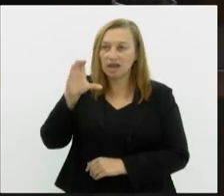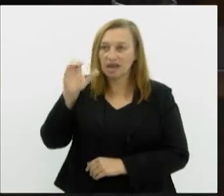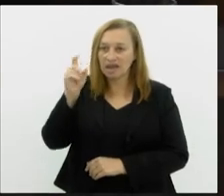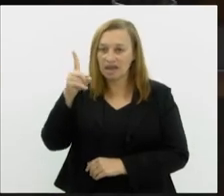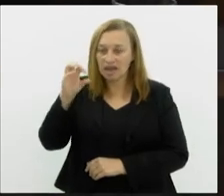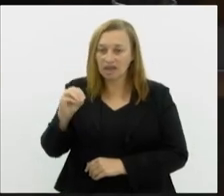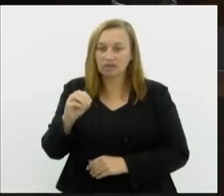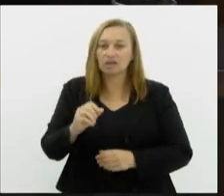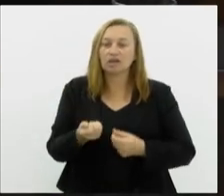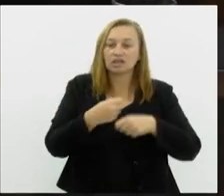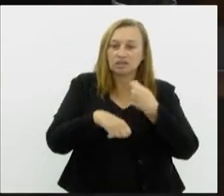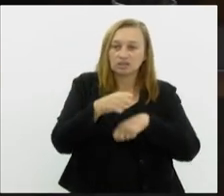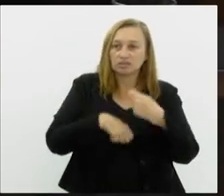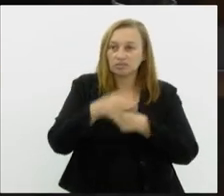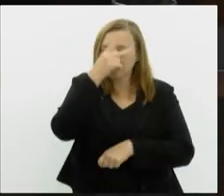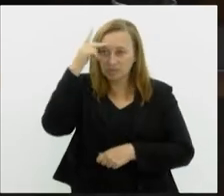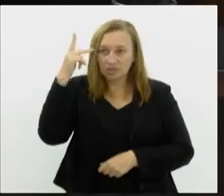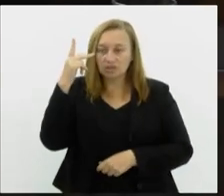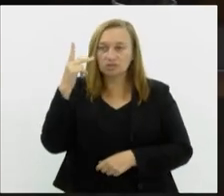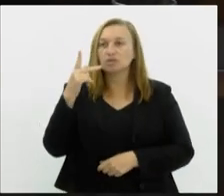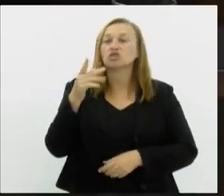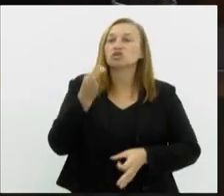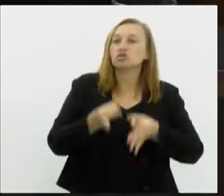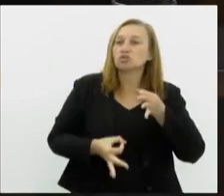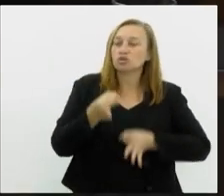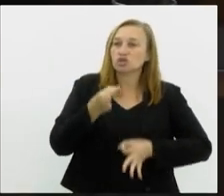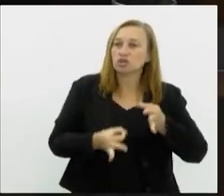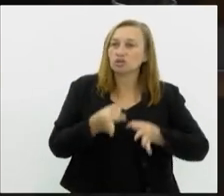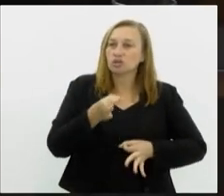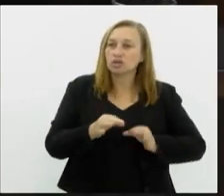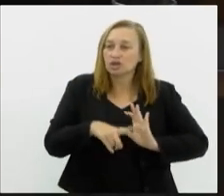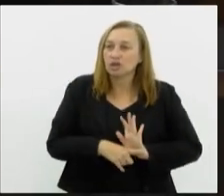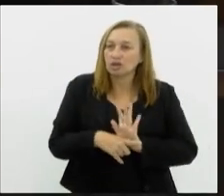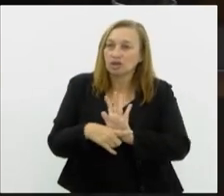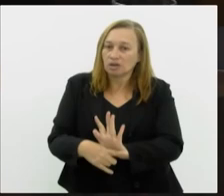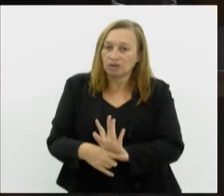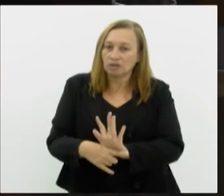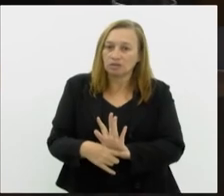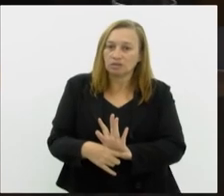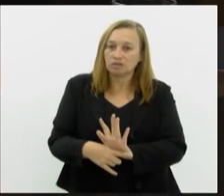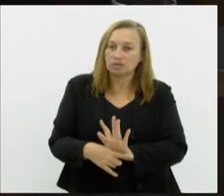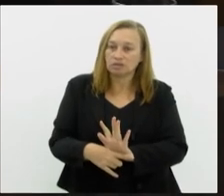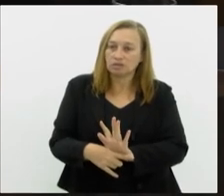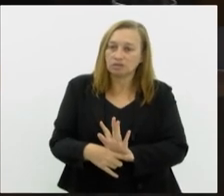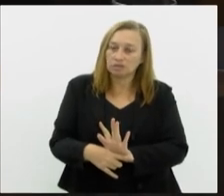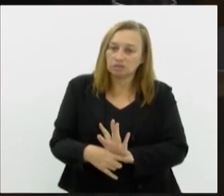sanções administrativas às pessoas físicas ou jurídicas que contribuíram para